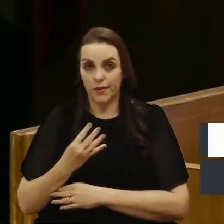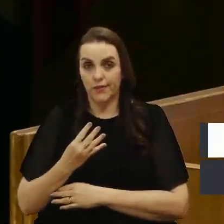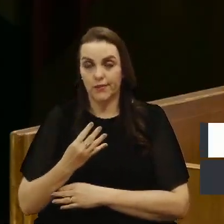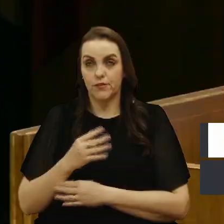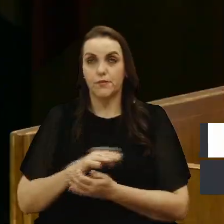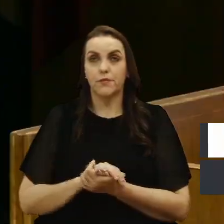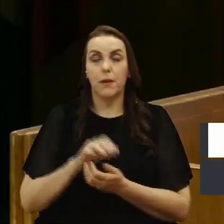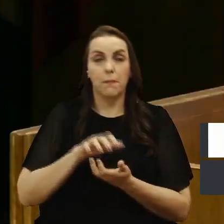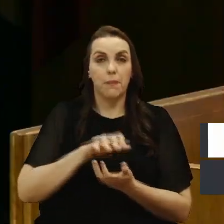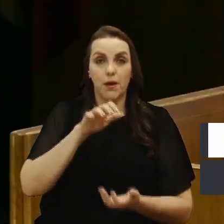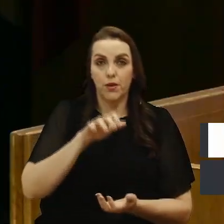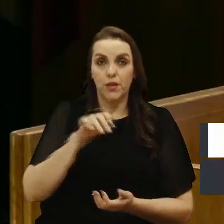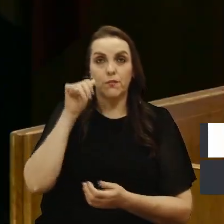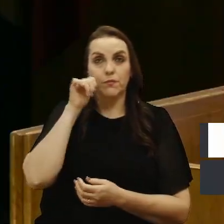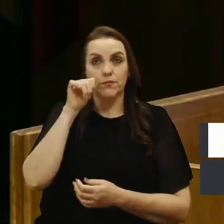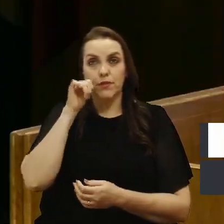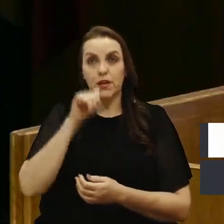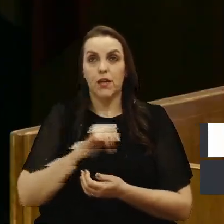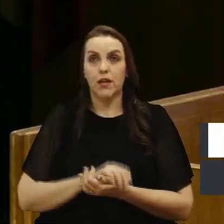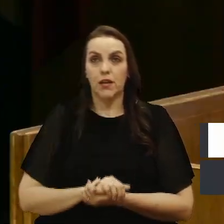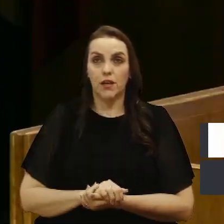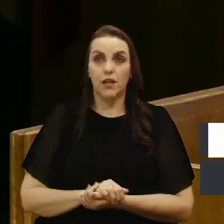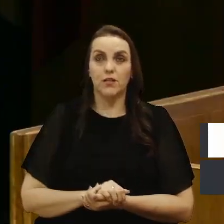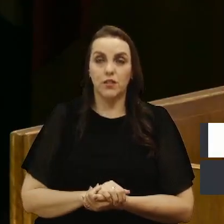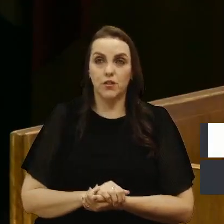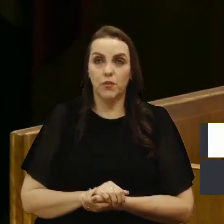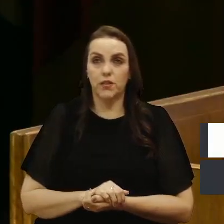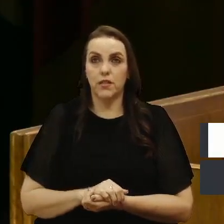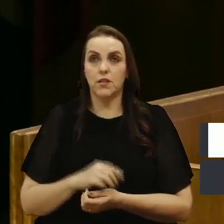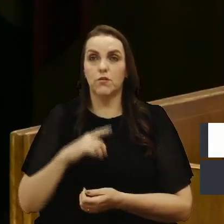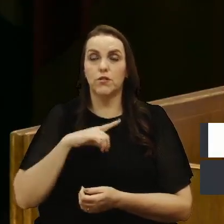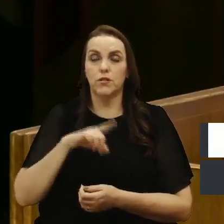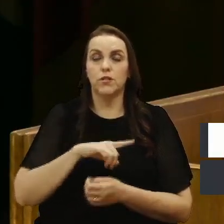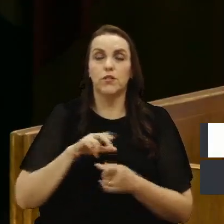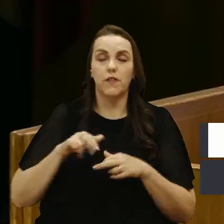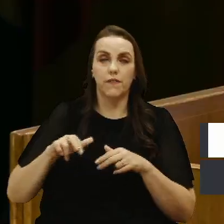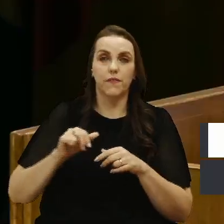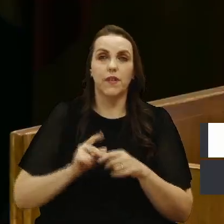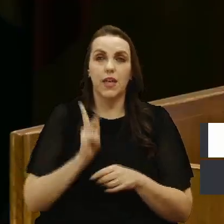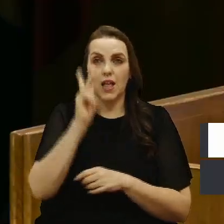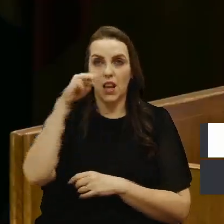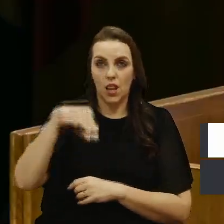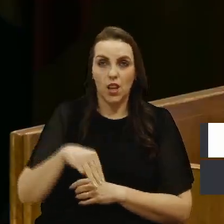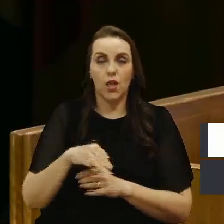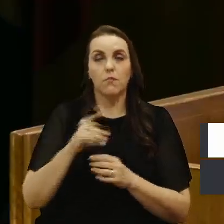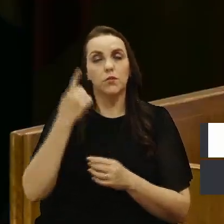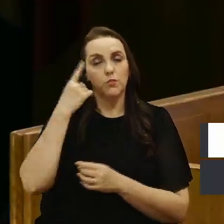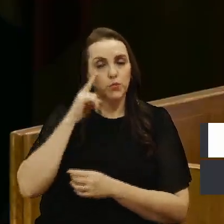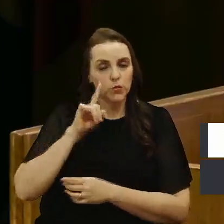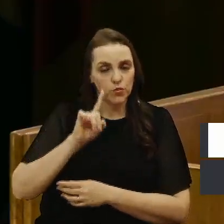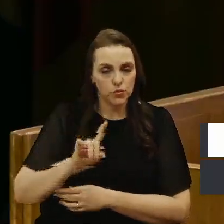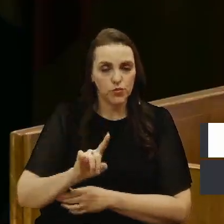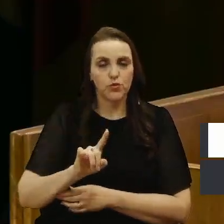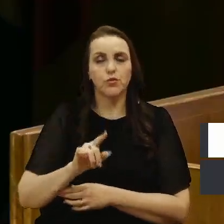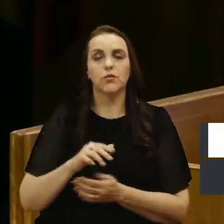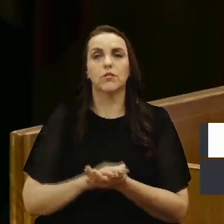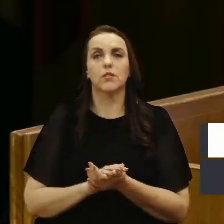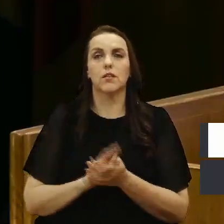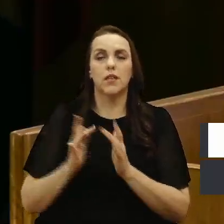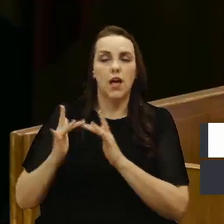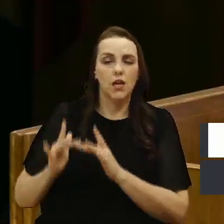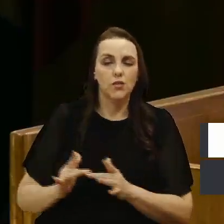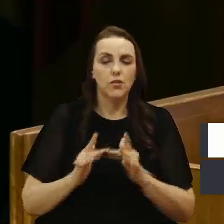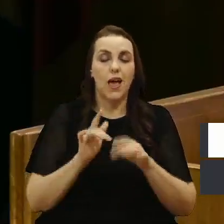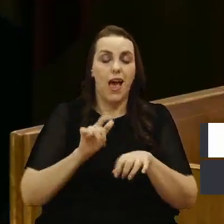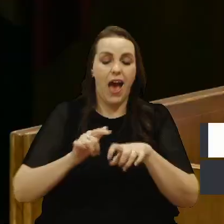mulheres, caminham vários quilômetros por dia, ficam com problemas nas articulações,